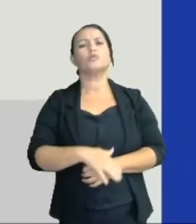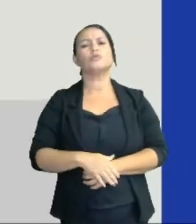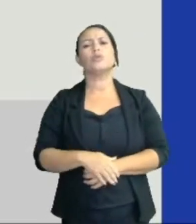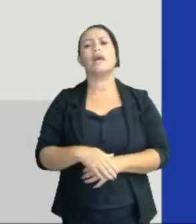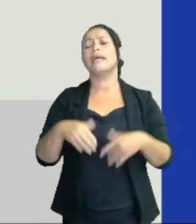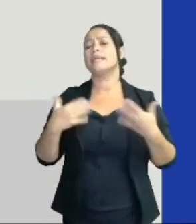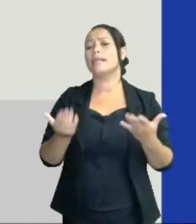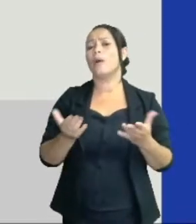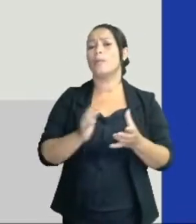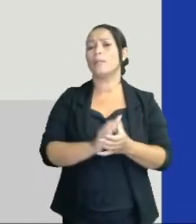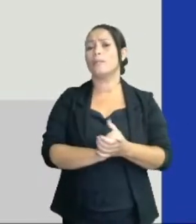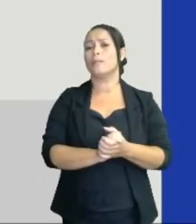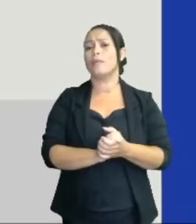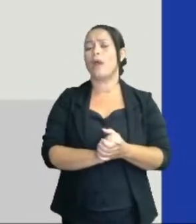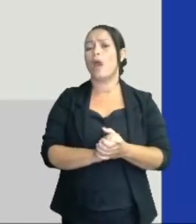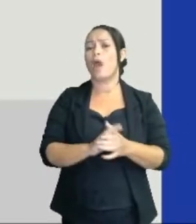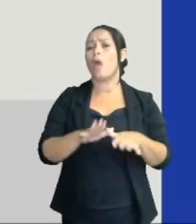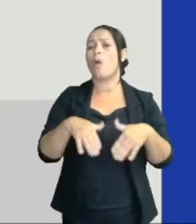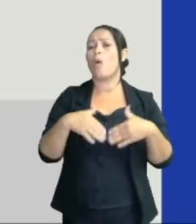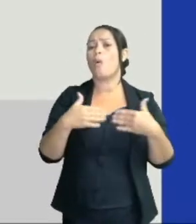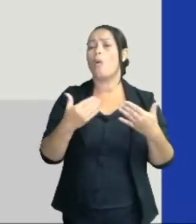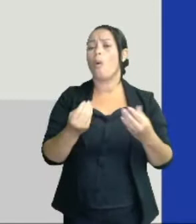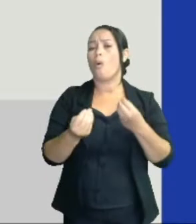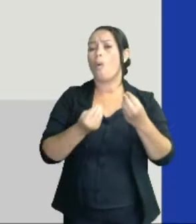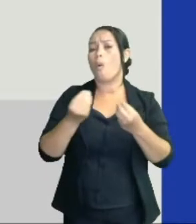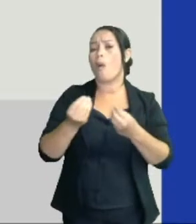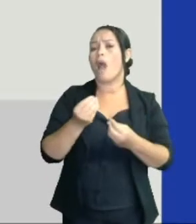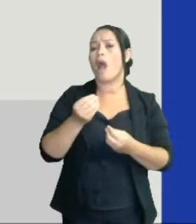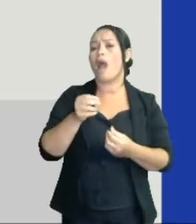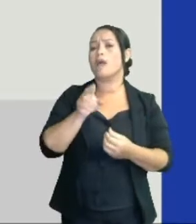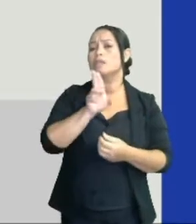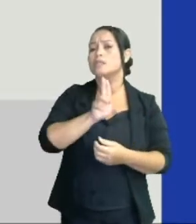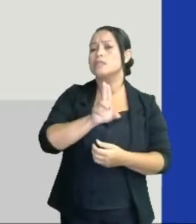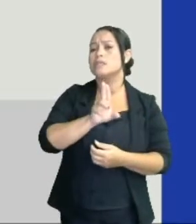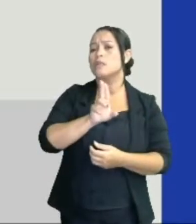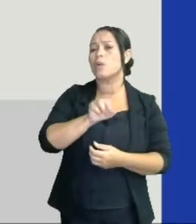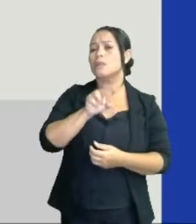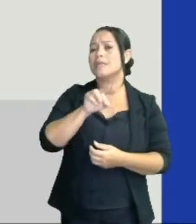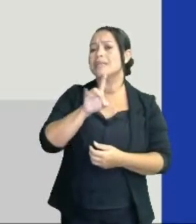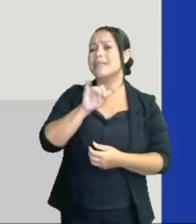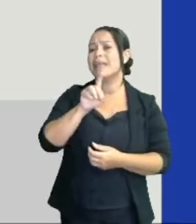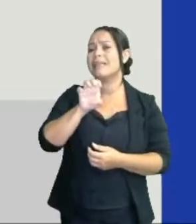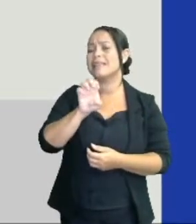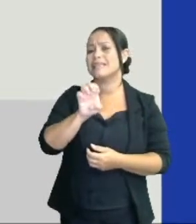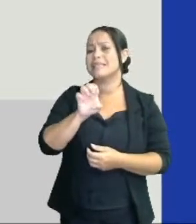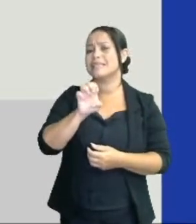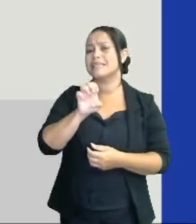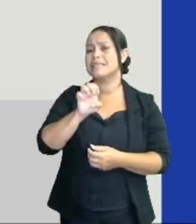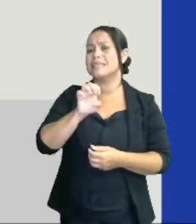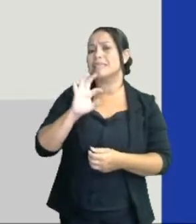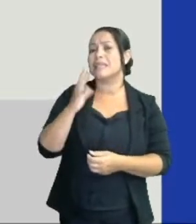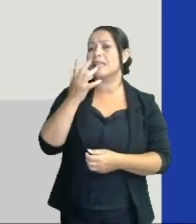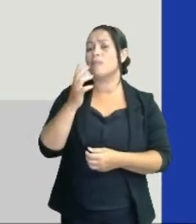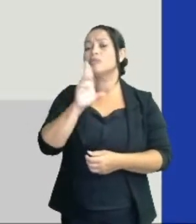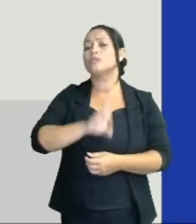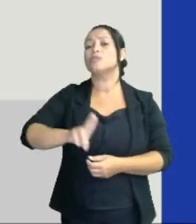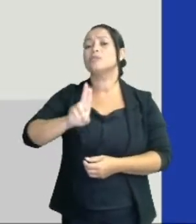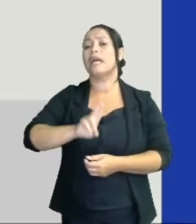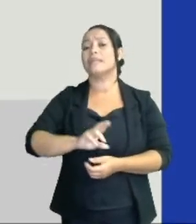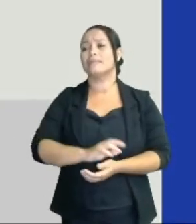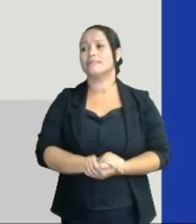Neste caso, quais unidades de medidas vocês acham que está sendo utilizada?